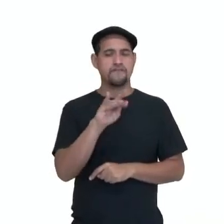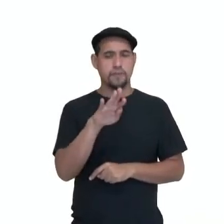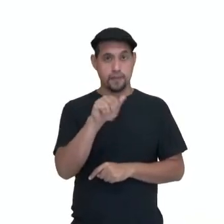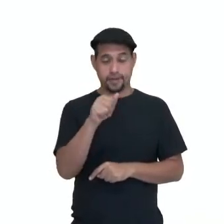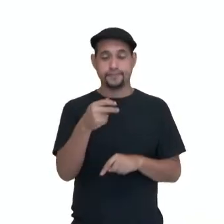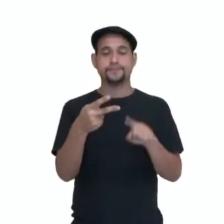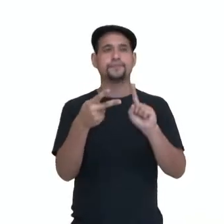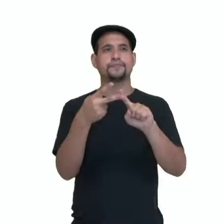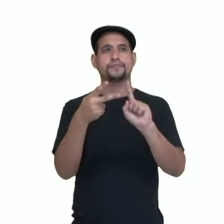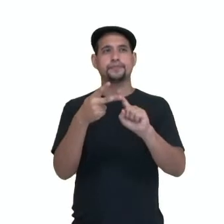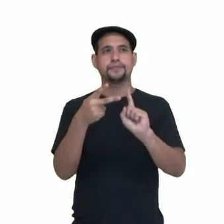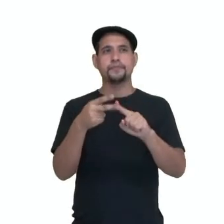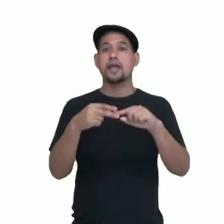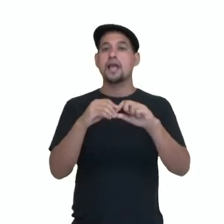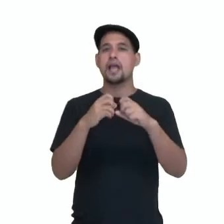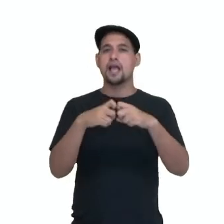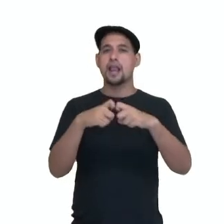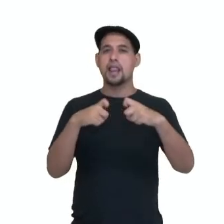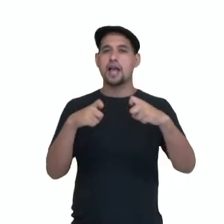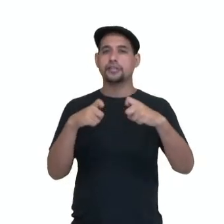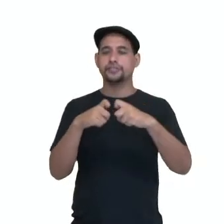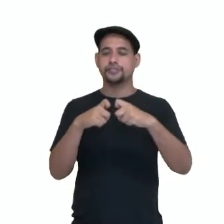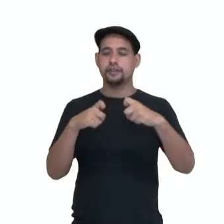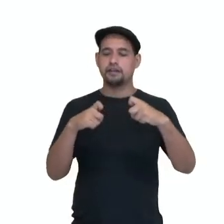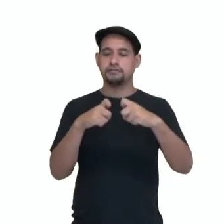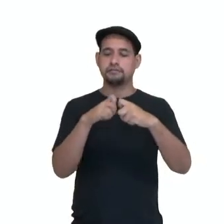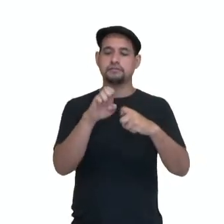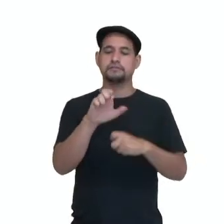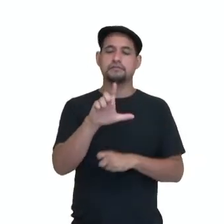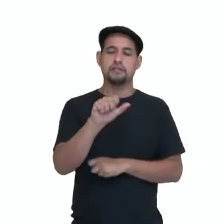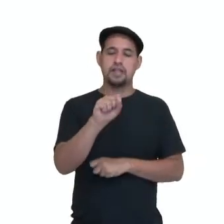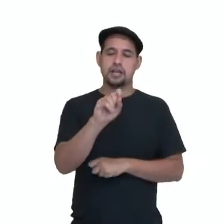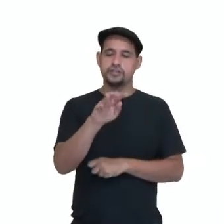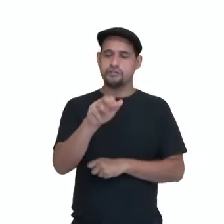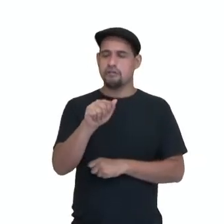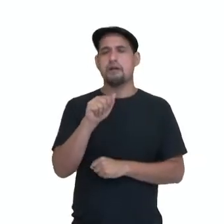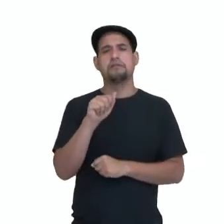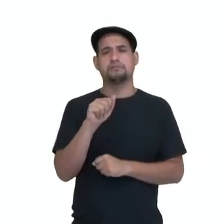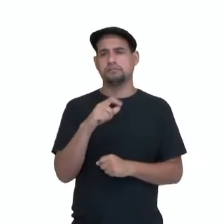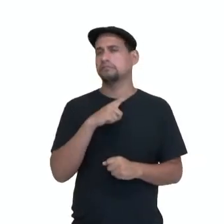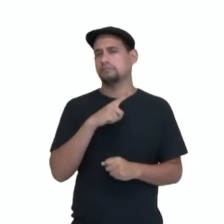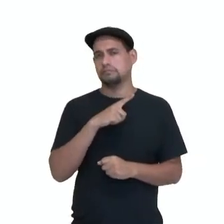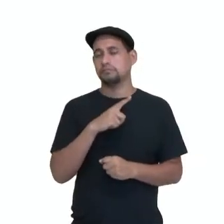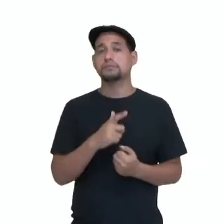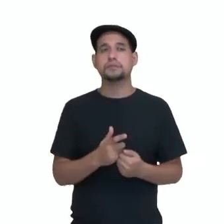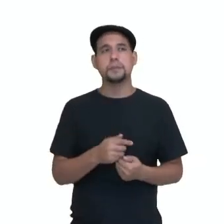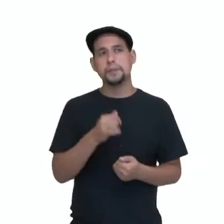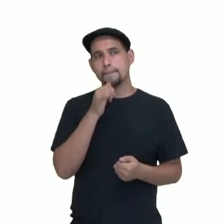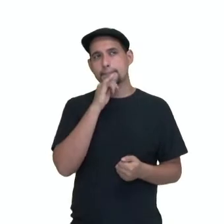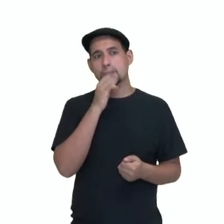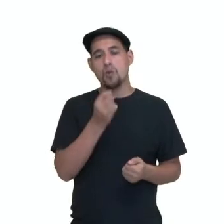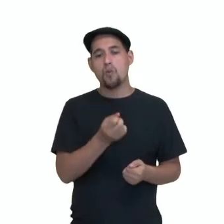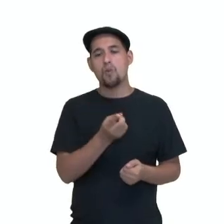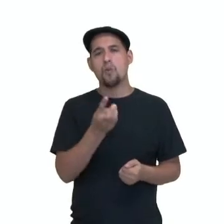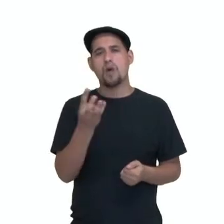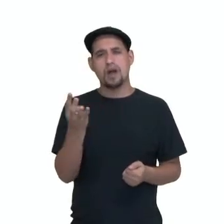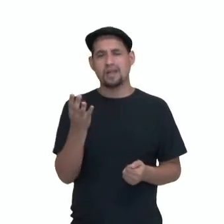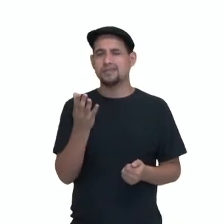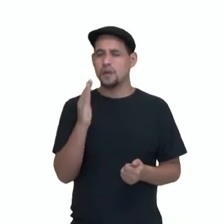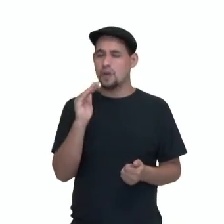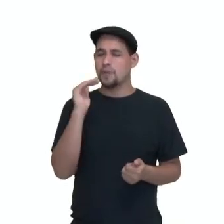A cartilagem elástica tem fibras elásticas, né? Ele tem uma quantidade já um